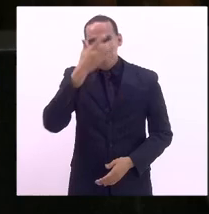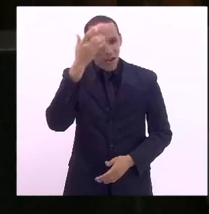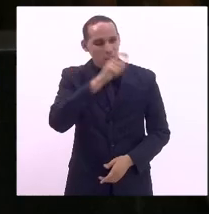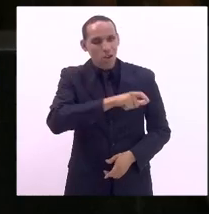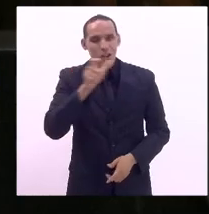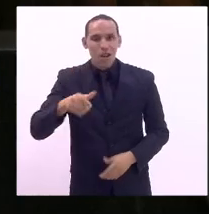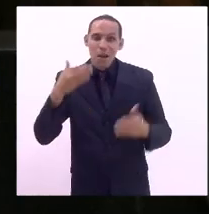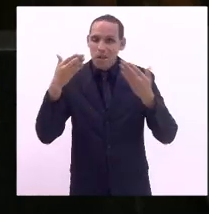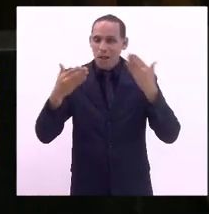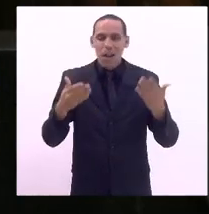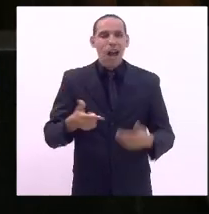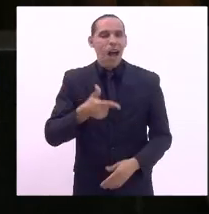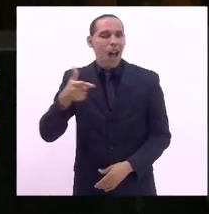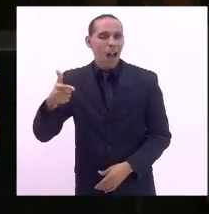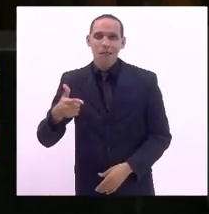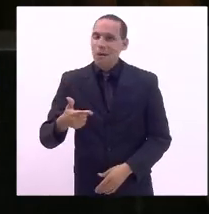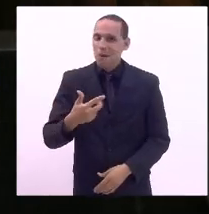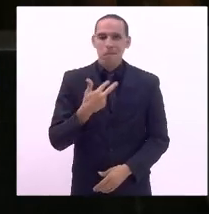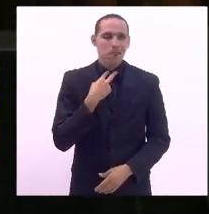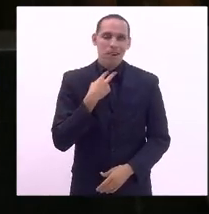para andarem armadas.